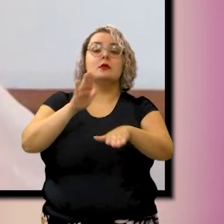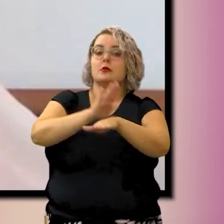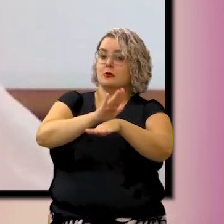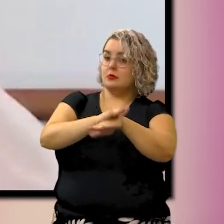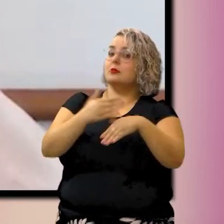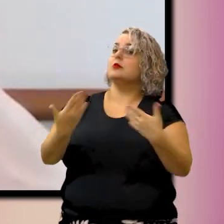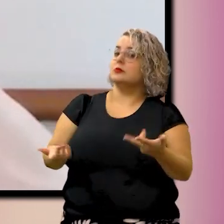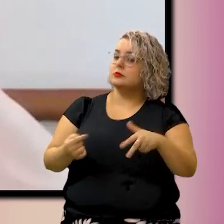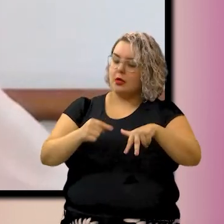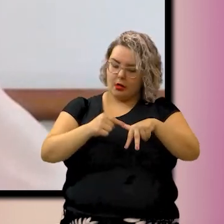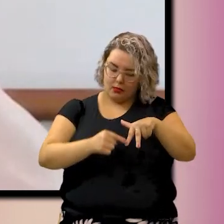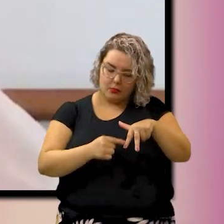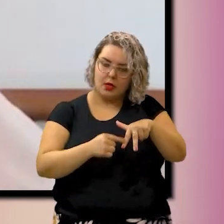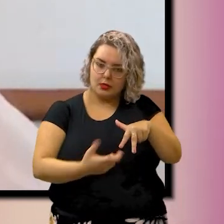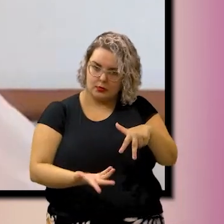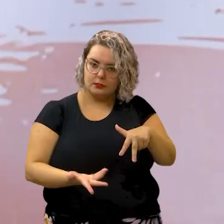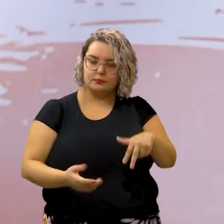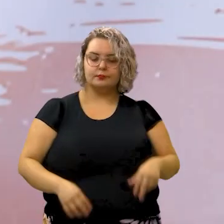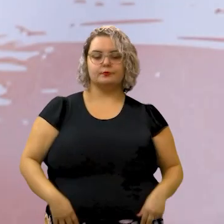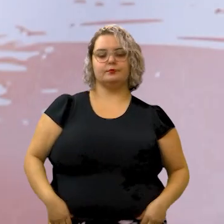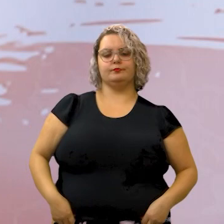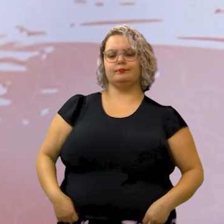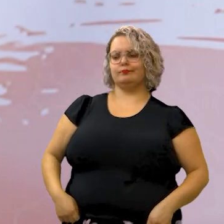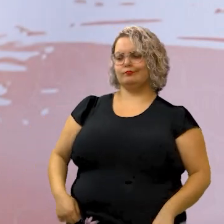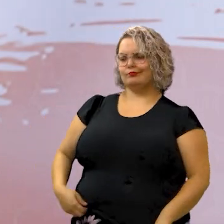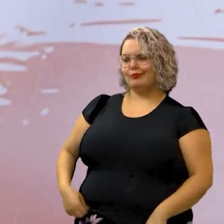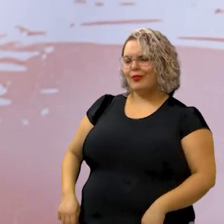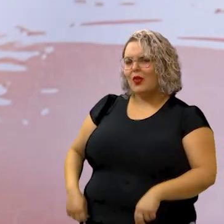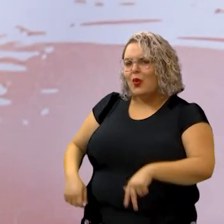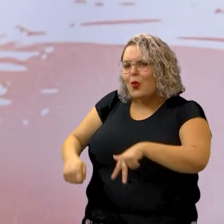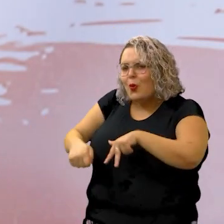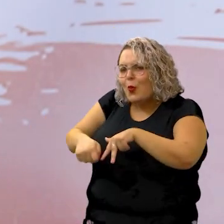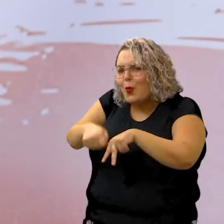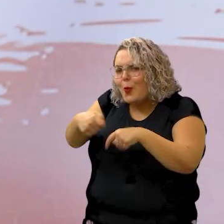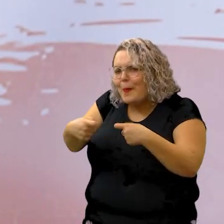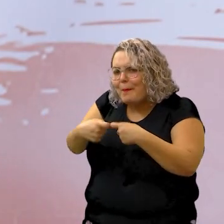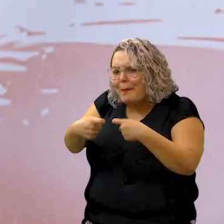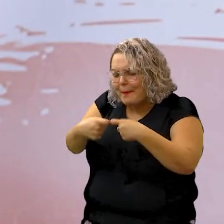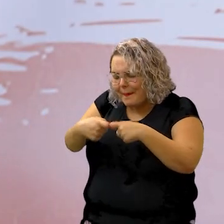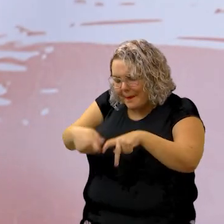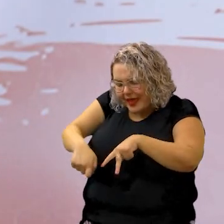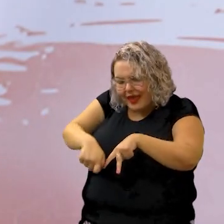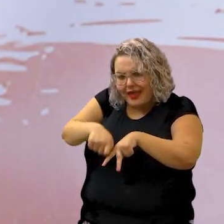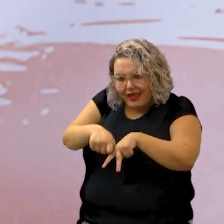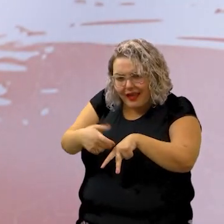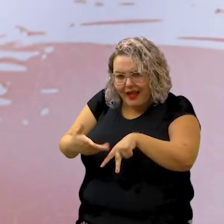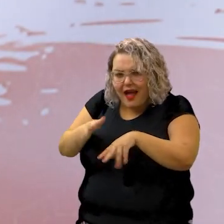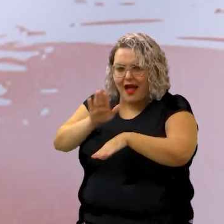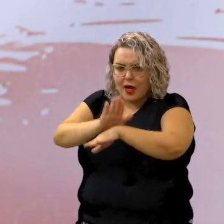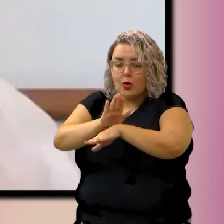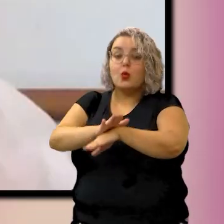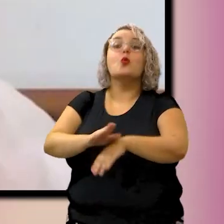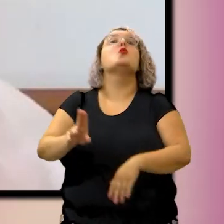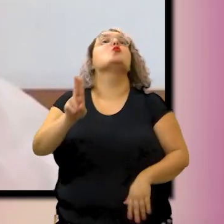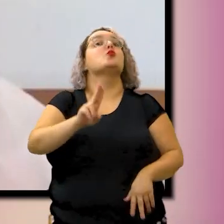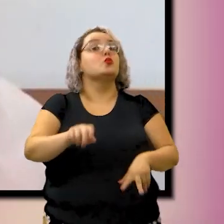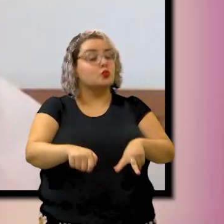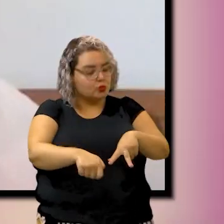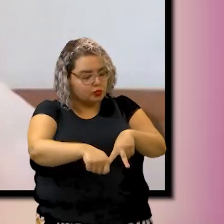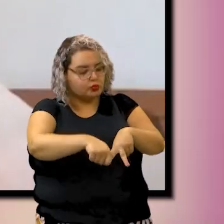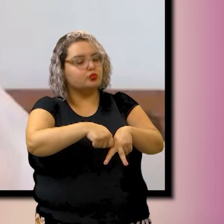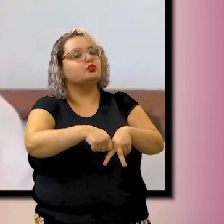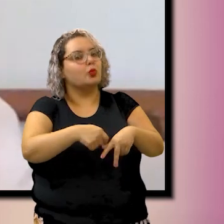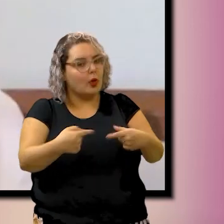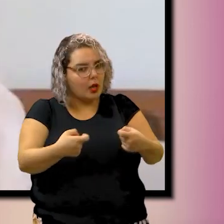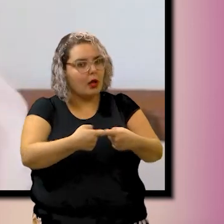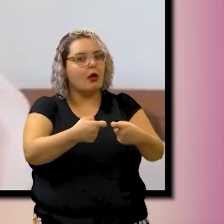e que vão ajudar muito a sua perna. O uso de meia também ajuda, doutora? Aquelas meias? O uso de meia, ele